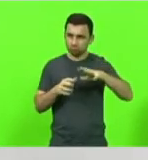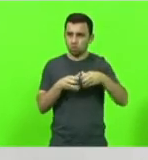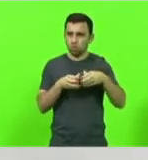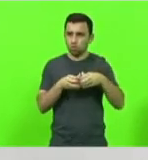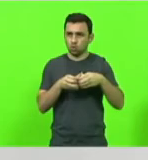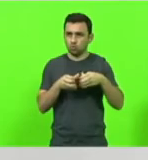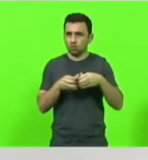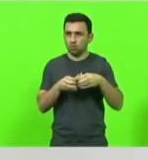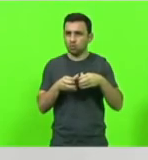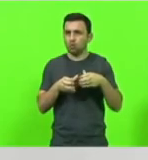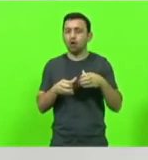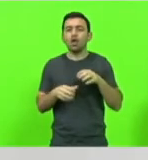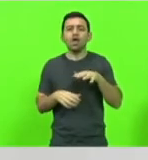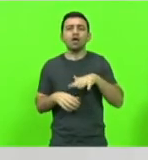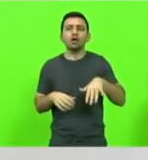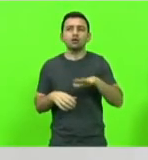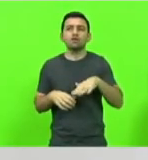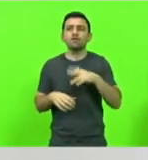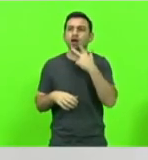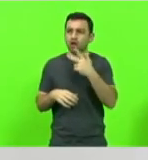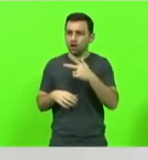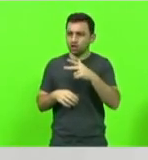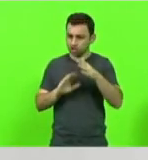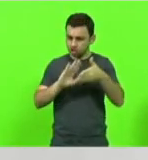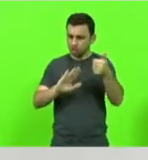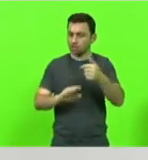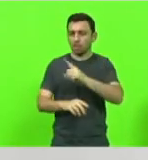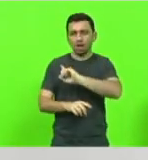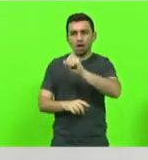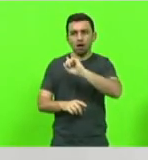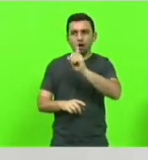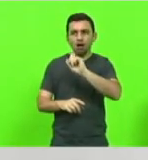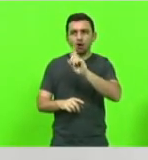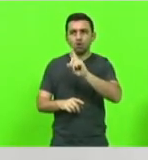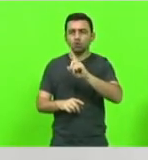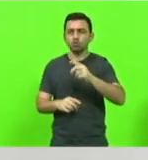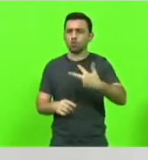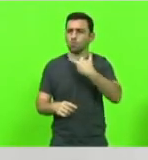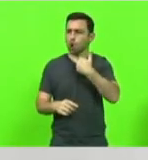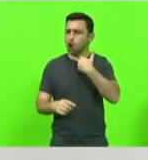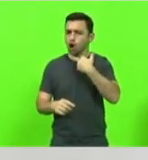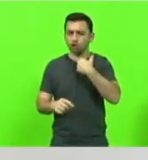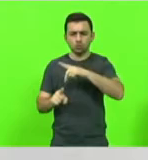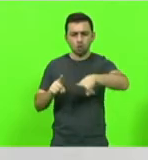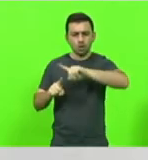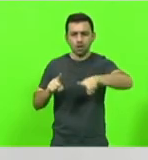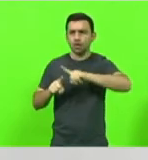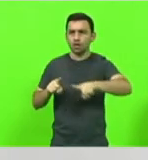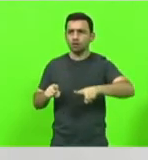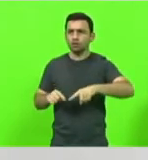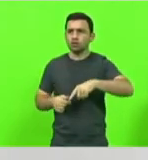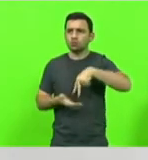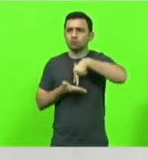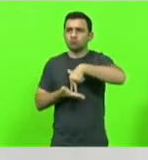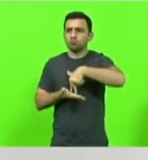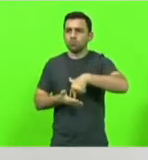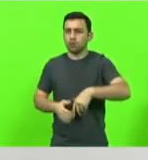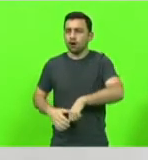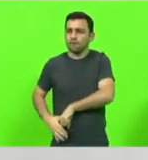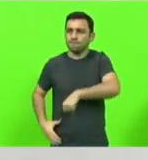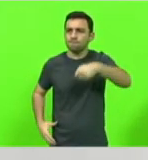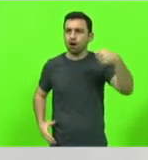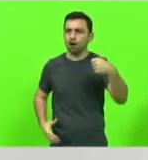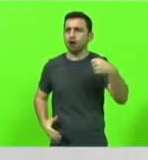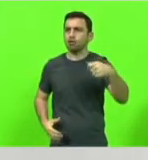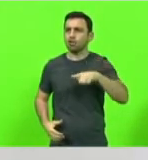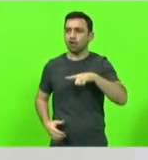foram roubados. Não, daí eles disseram assim, vão tirar aí? Não tira não, aqui você não tira não. E os caras com as peixeiras na mão, aí